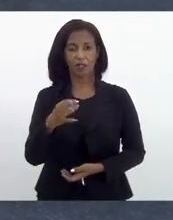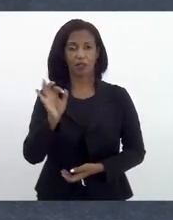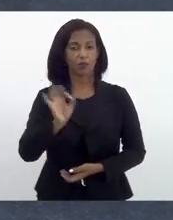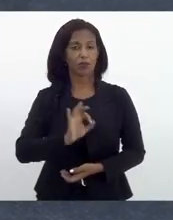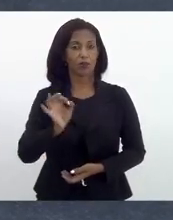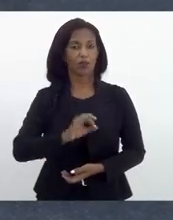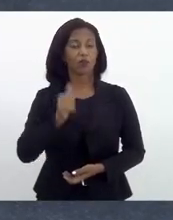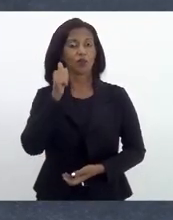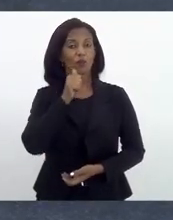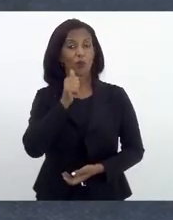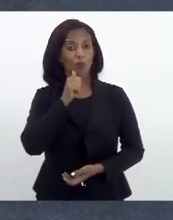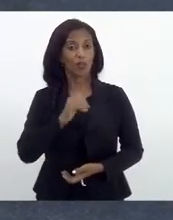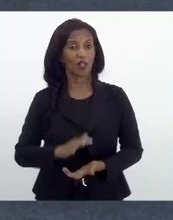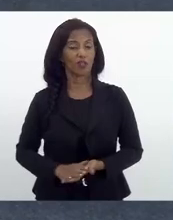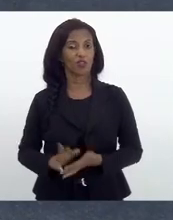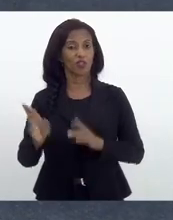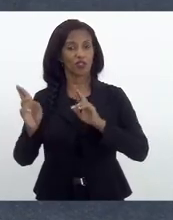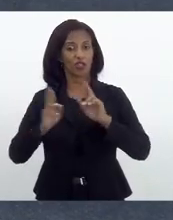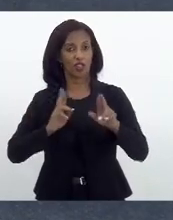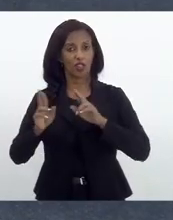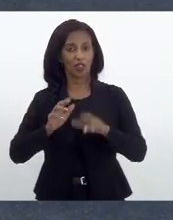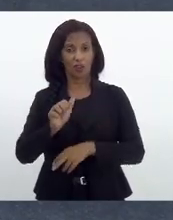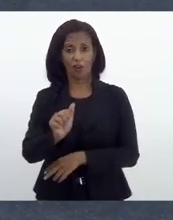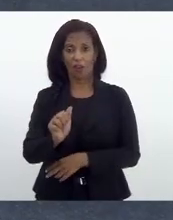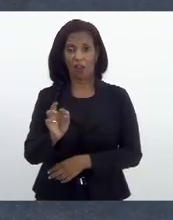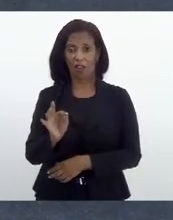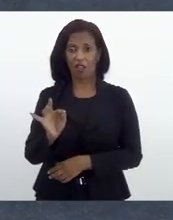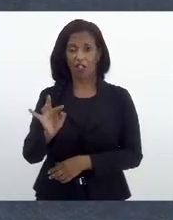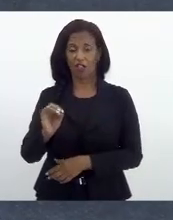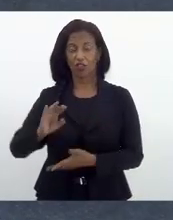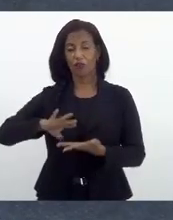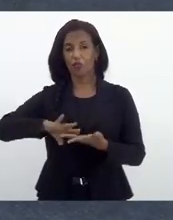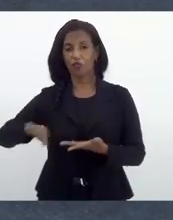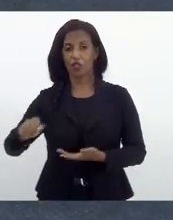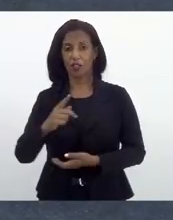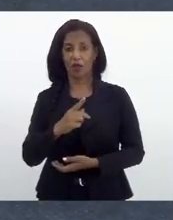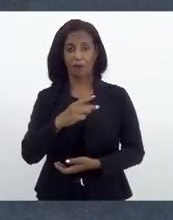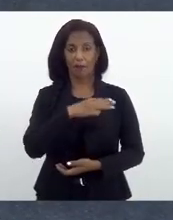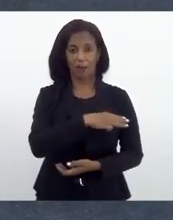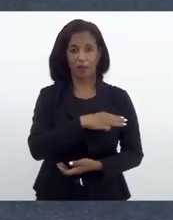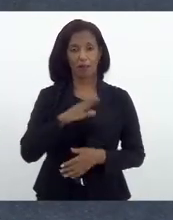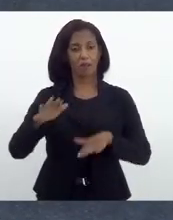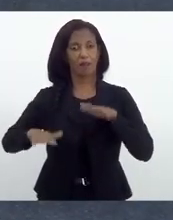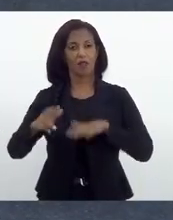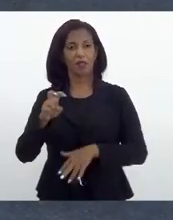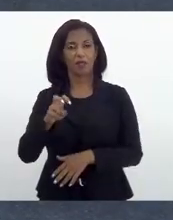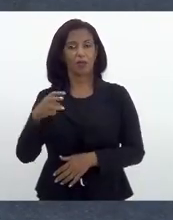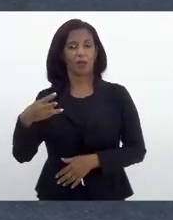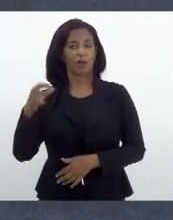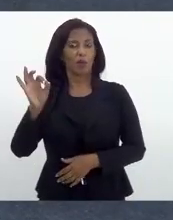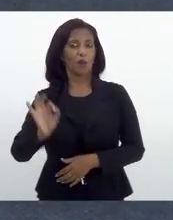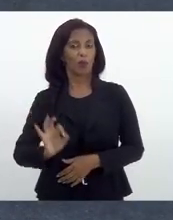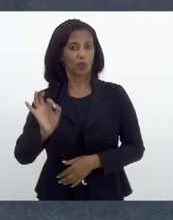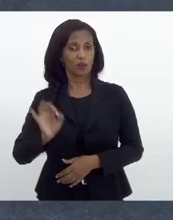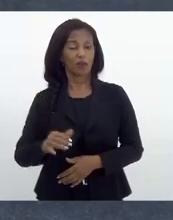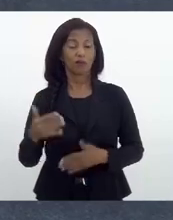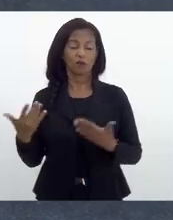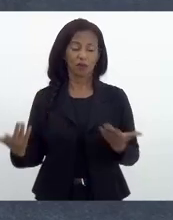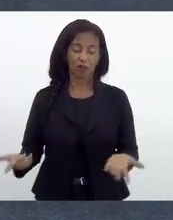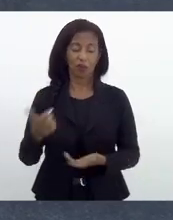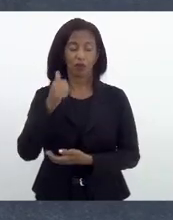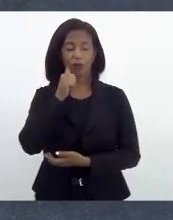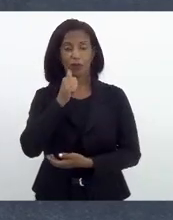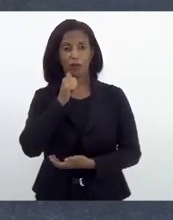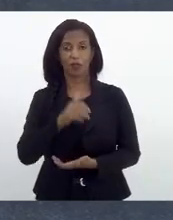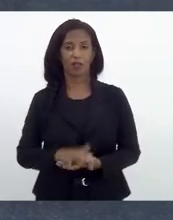mulheres já em relação de servidores ativos também excluindo a PM aproximadamente 53% são de